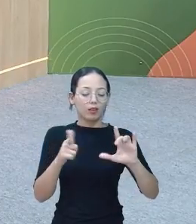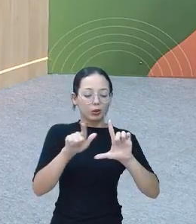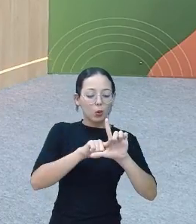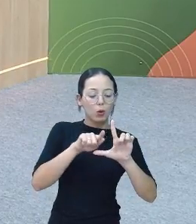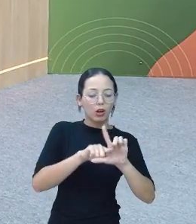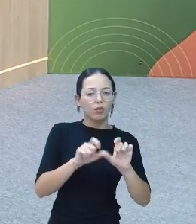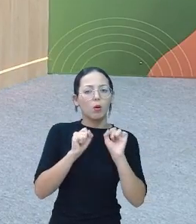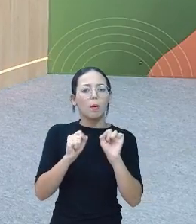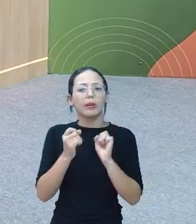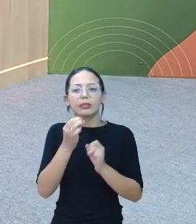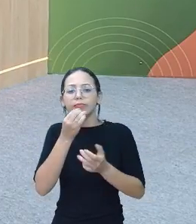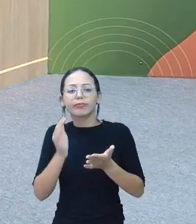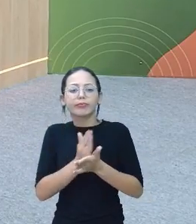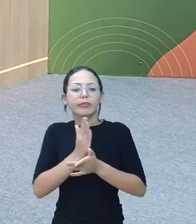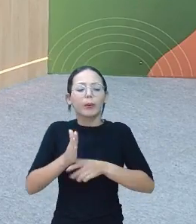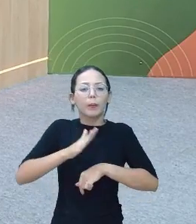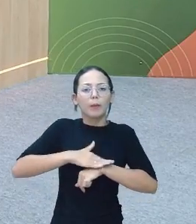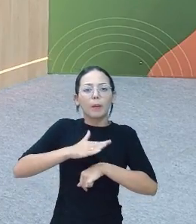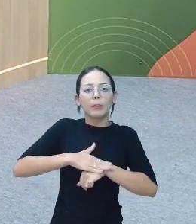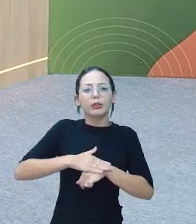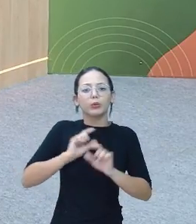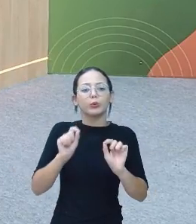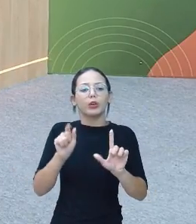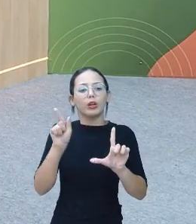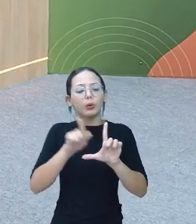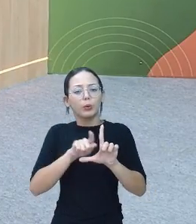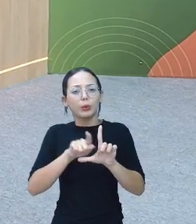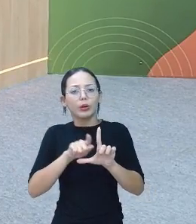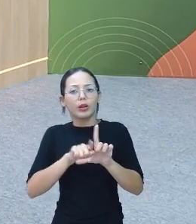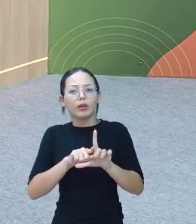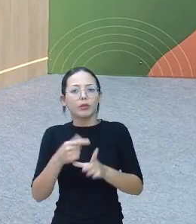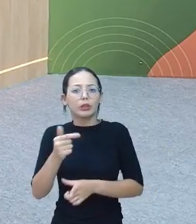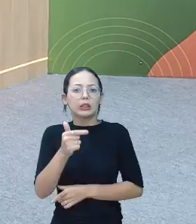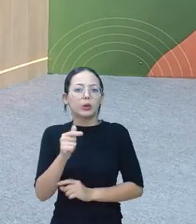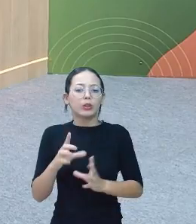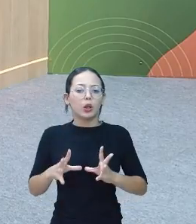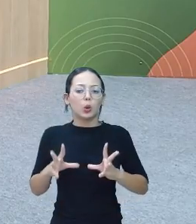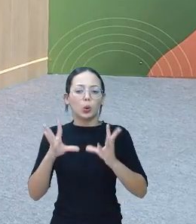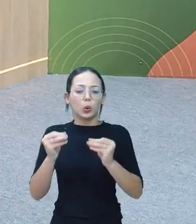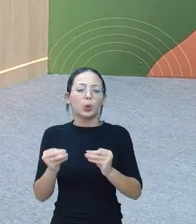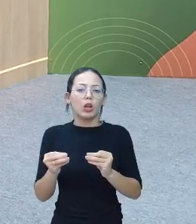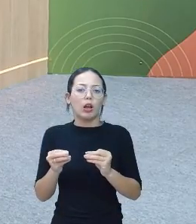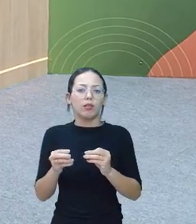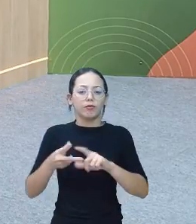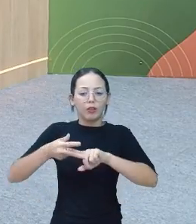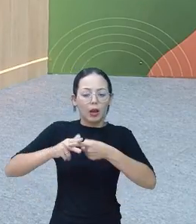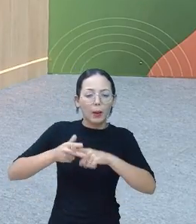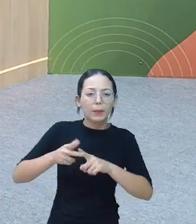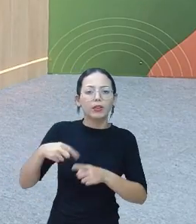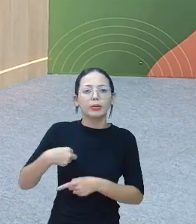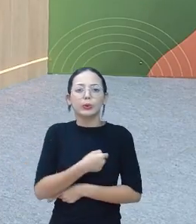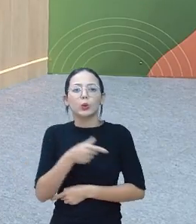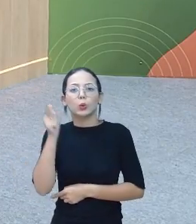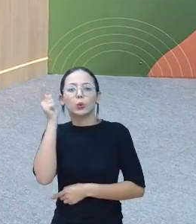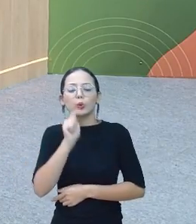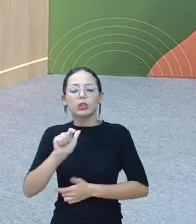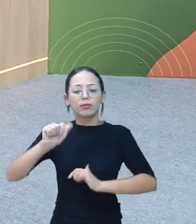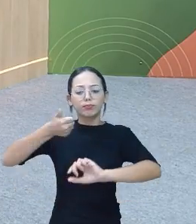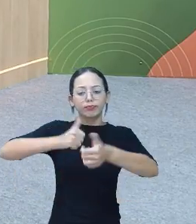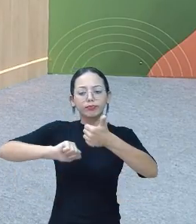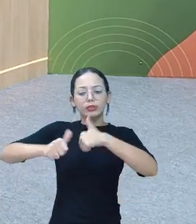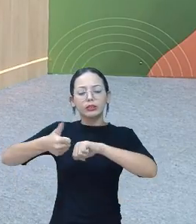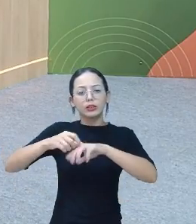uma determinada situação em que o gráfico, ele não tenha todas as ferramentas para a gente fazer uma análise